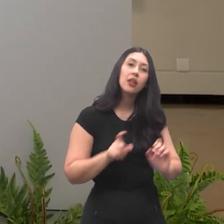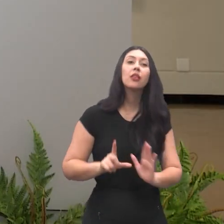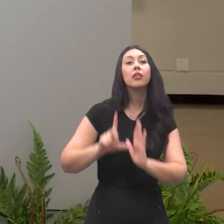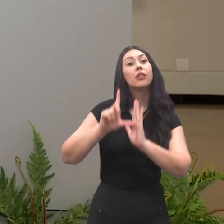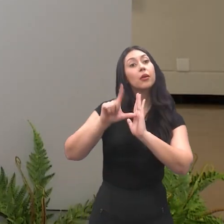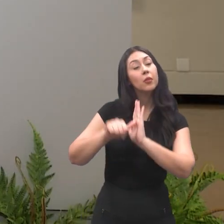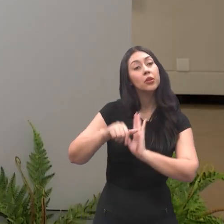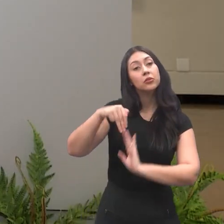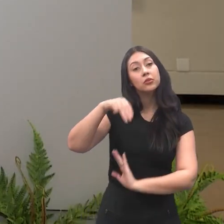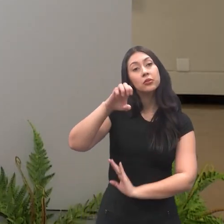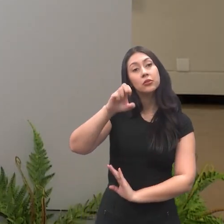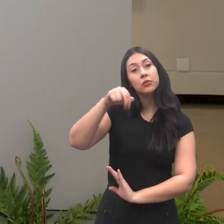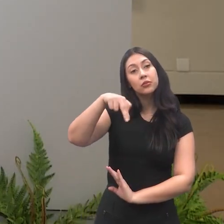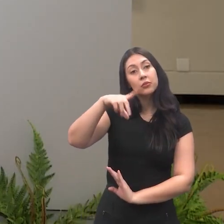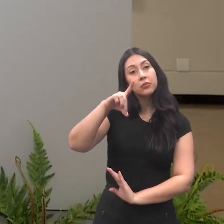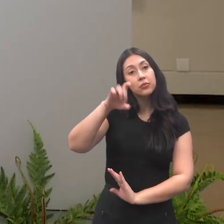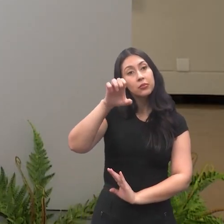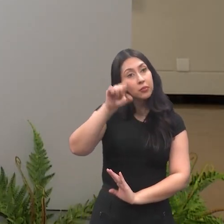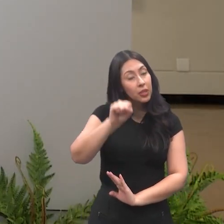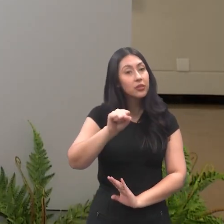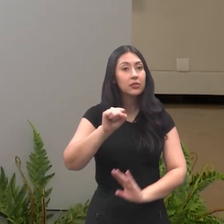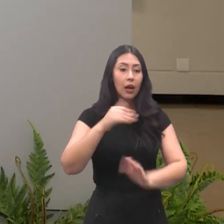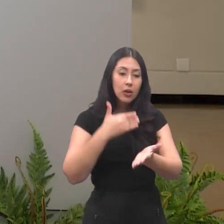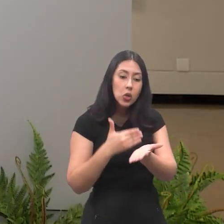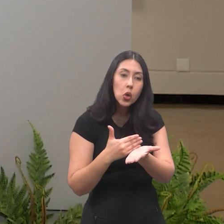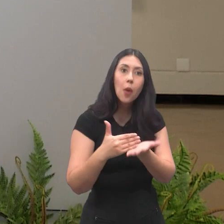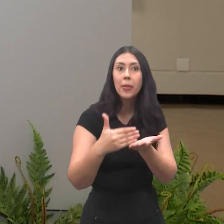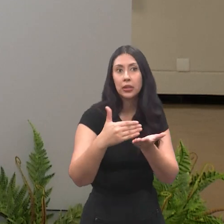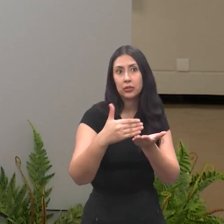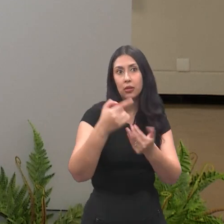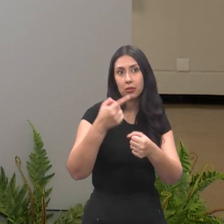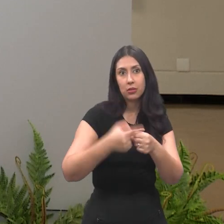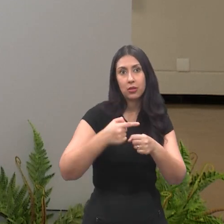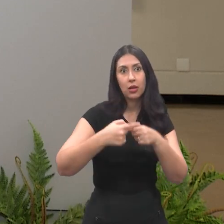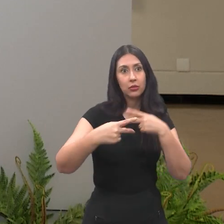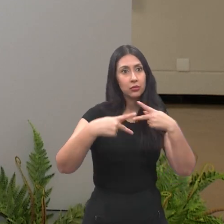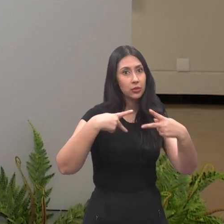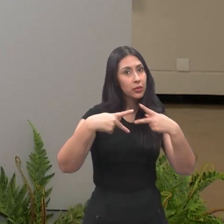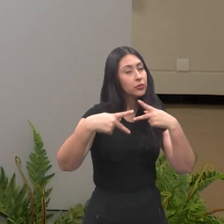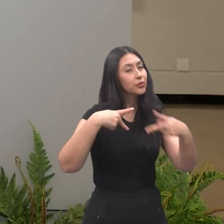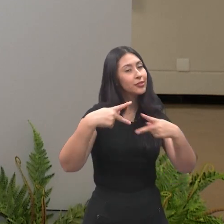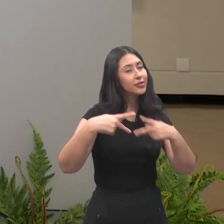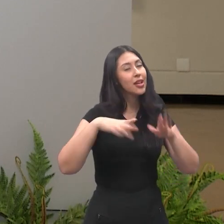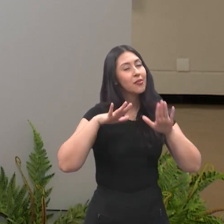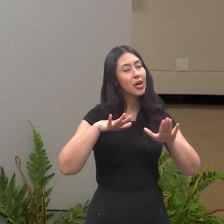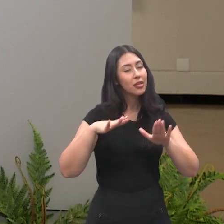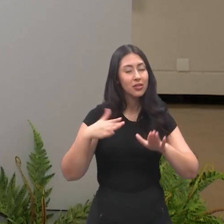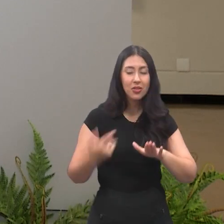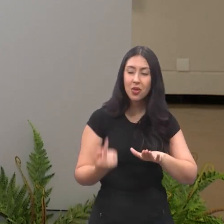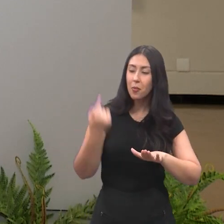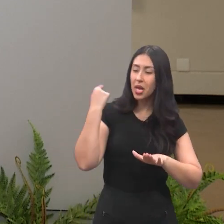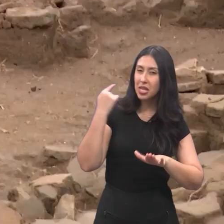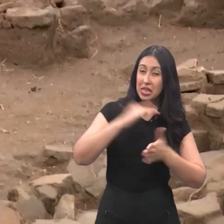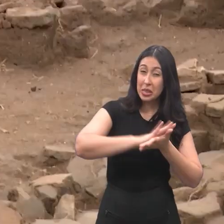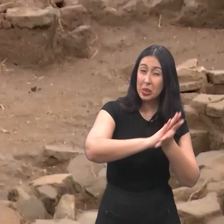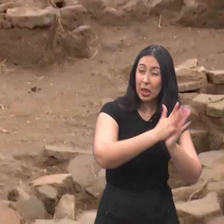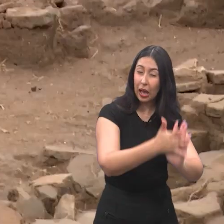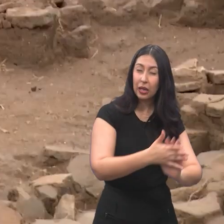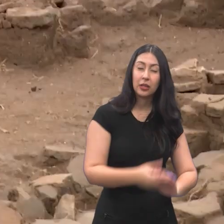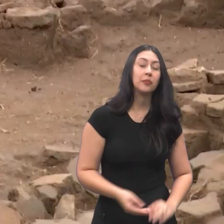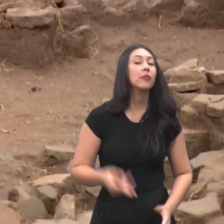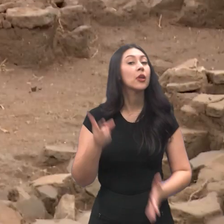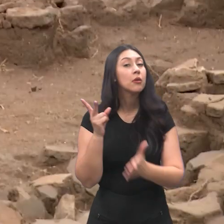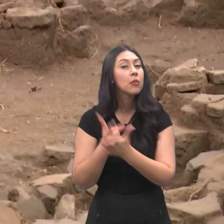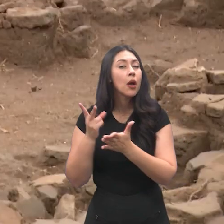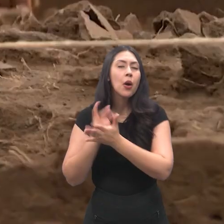se tornou uma aldeia indígena. Então São José começa dessa forma, né? A cidade como a gente entende hoje começou com um massacre. Mesmo